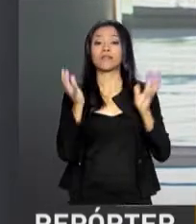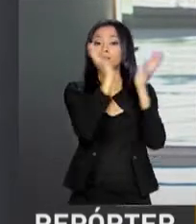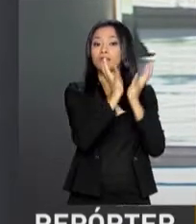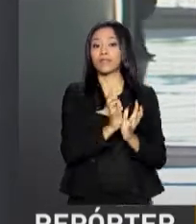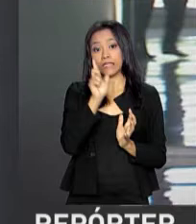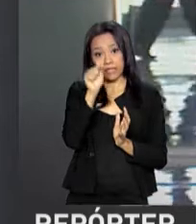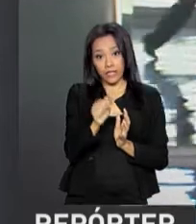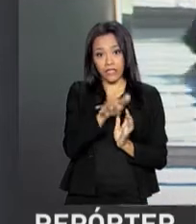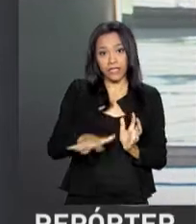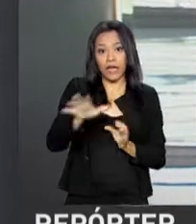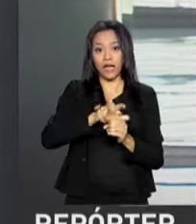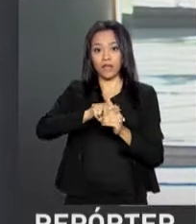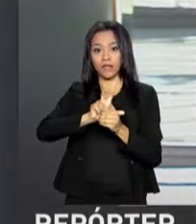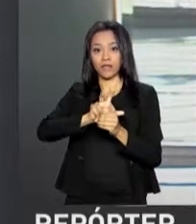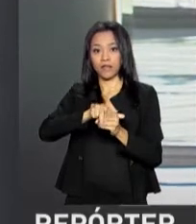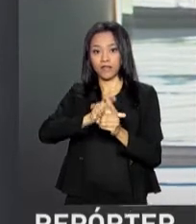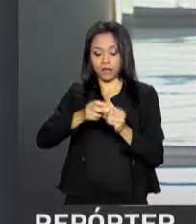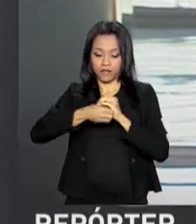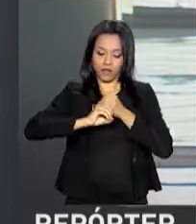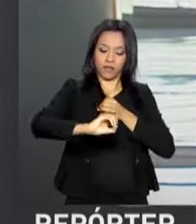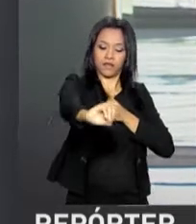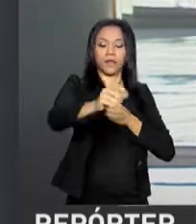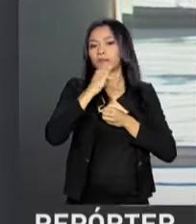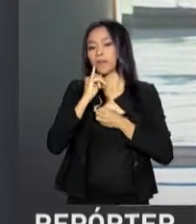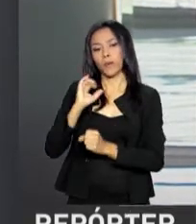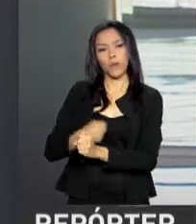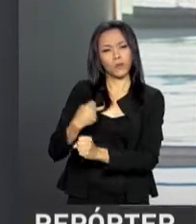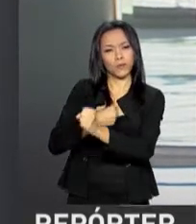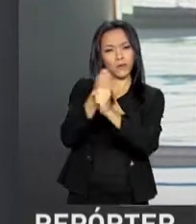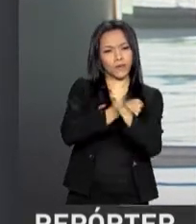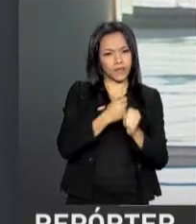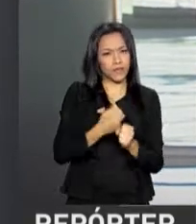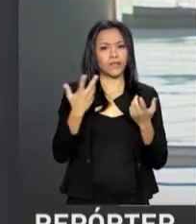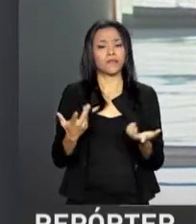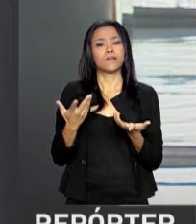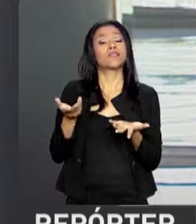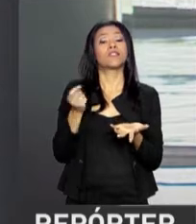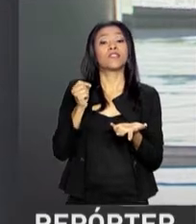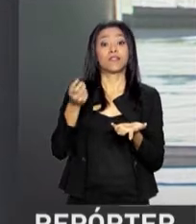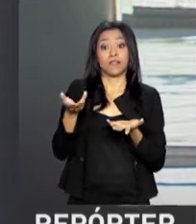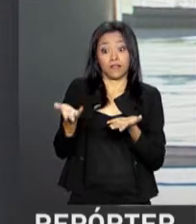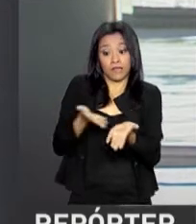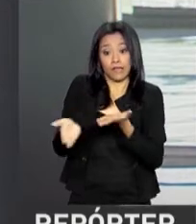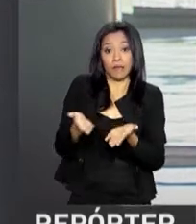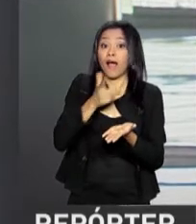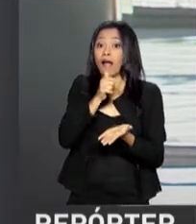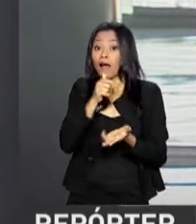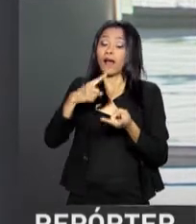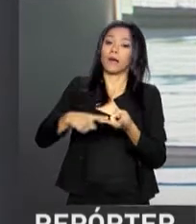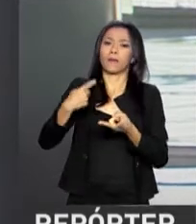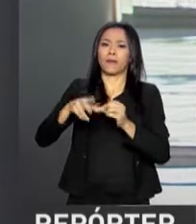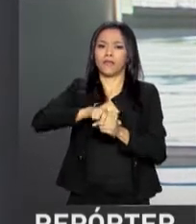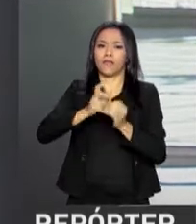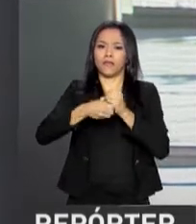áreas de saneamento básico são propostas como construção e ampliação de estações de tratamento de água e esgoto redes coletoras